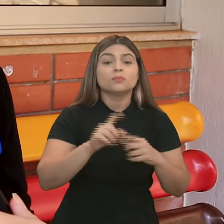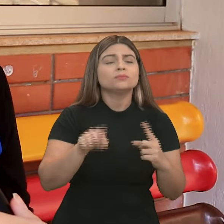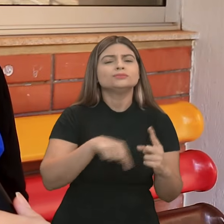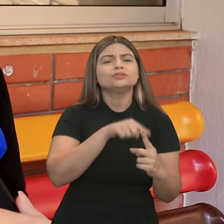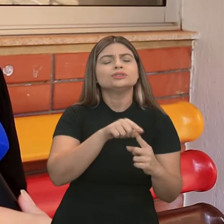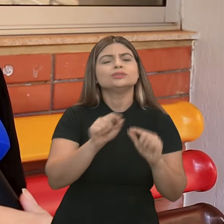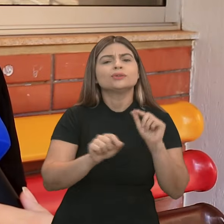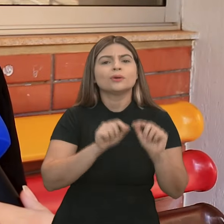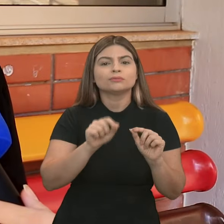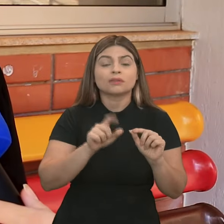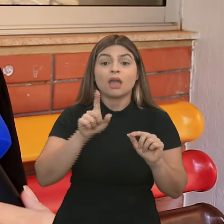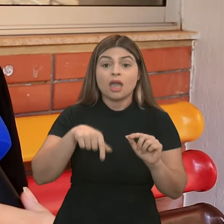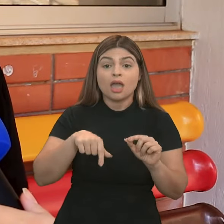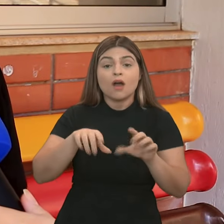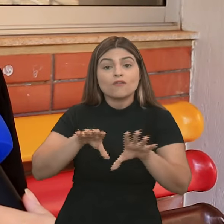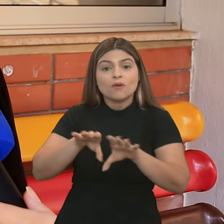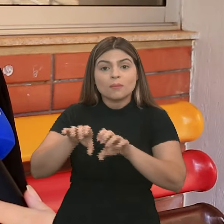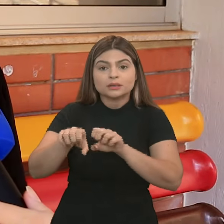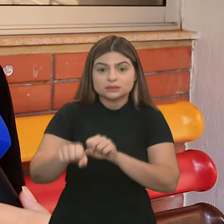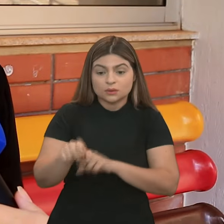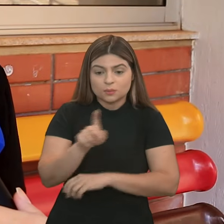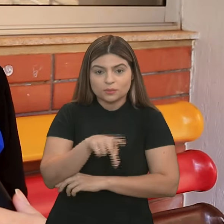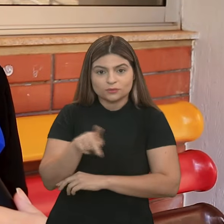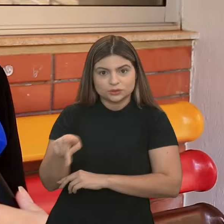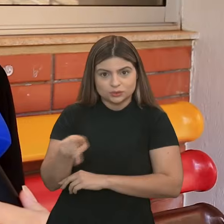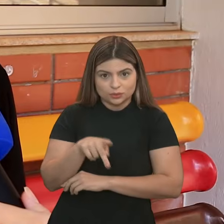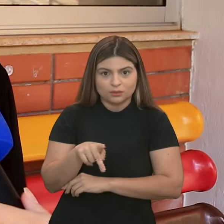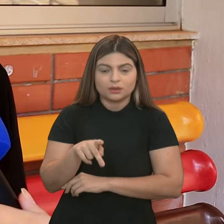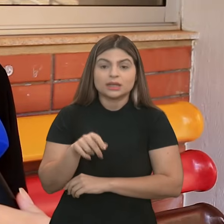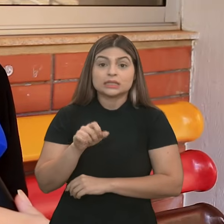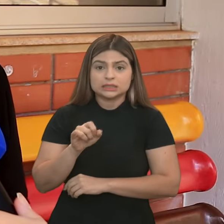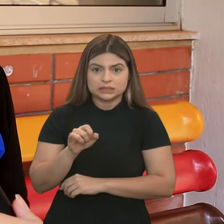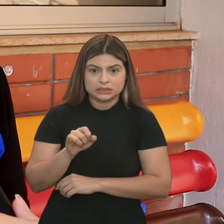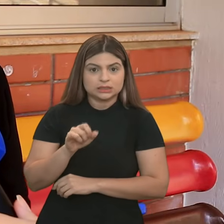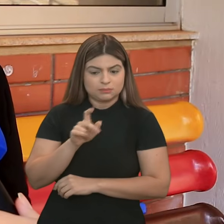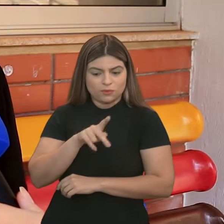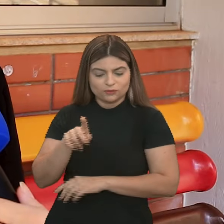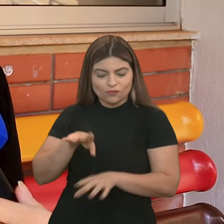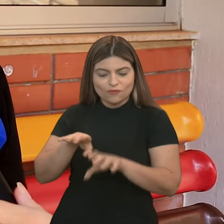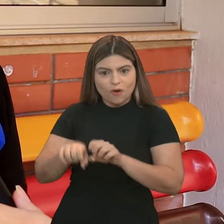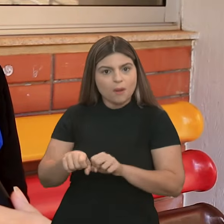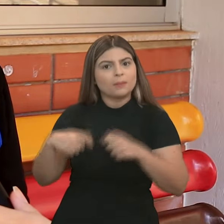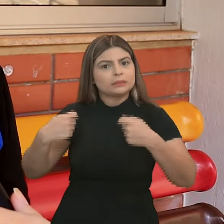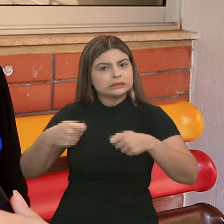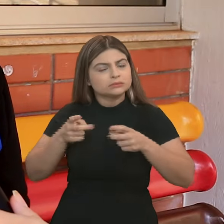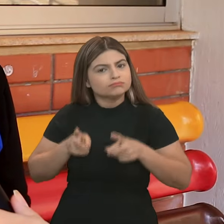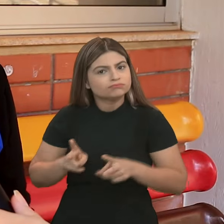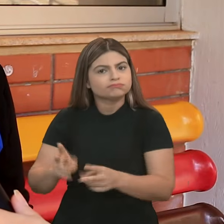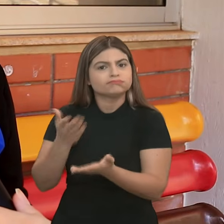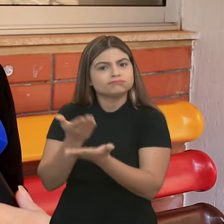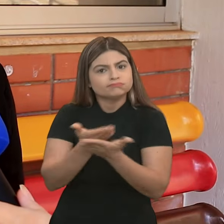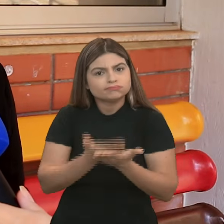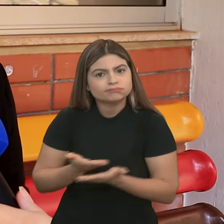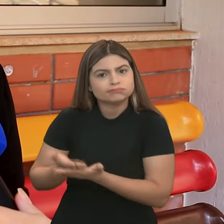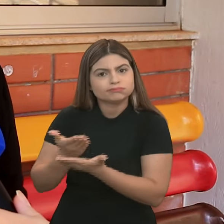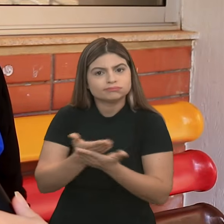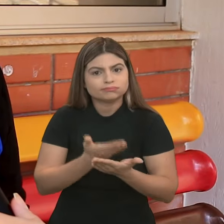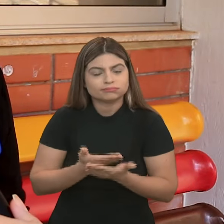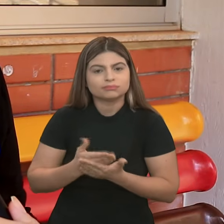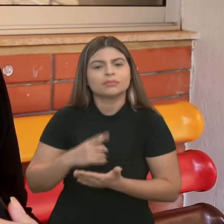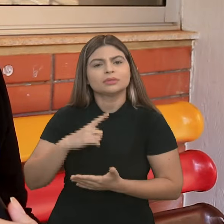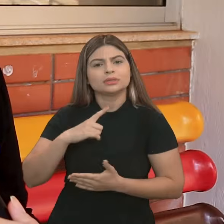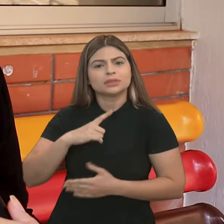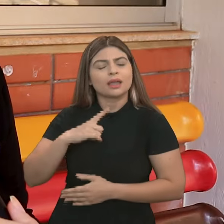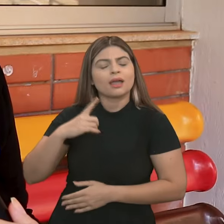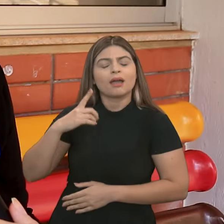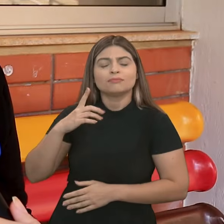de formação continuada de professores, uma vez professor, sempre estudante. Então, a formação continuada, ela faz parte de todo o processo